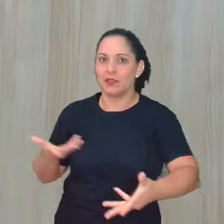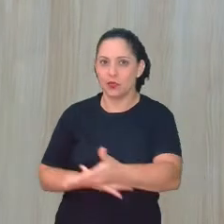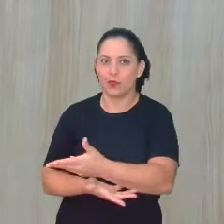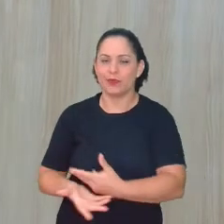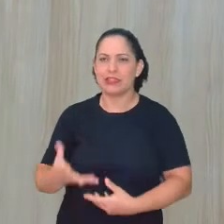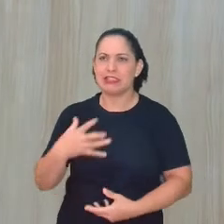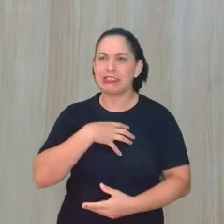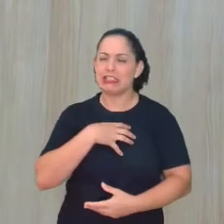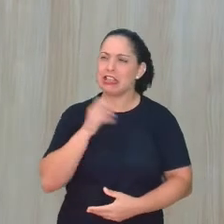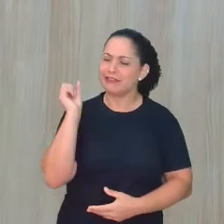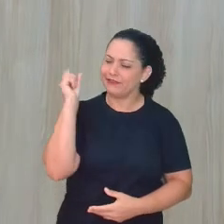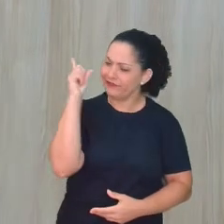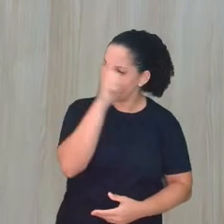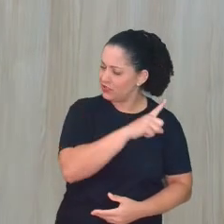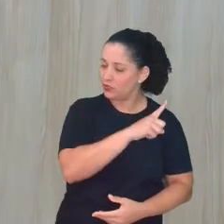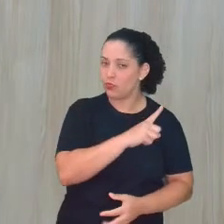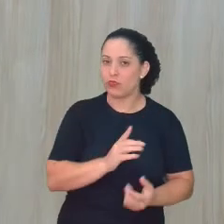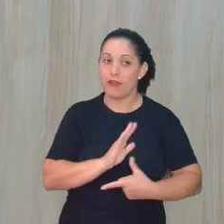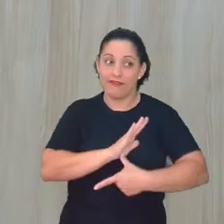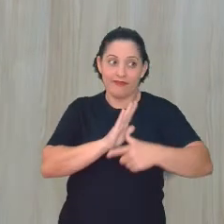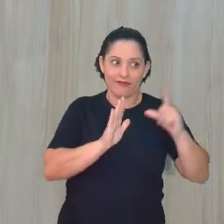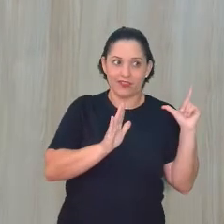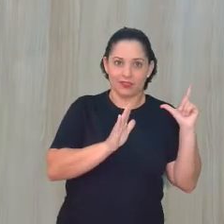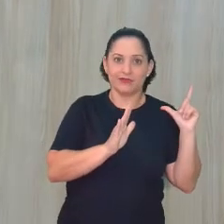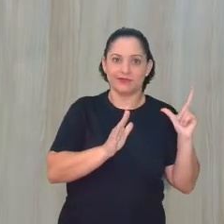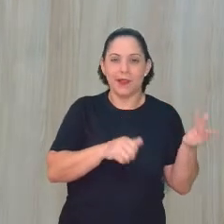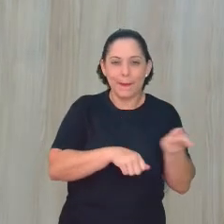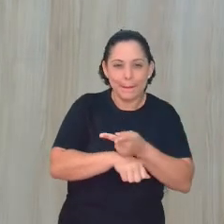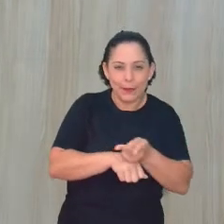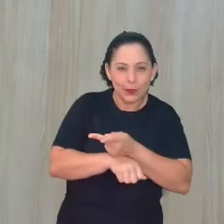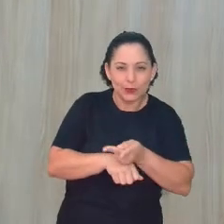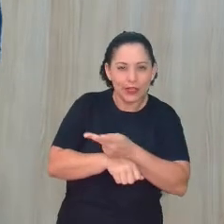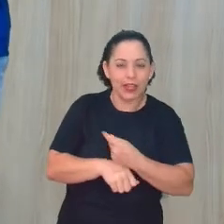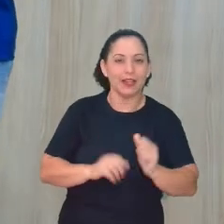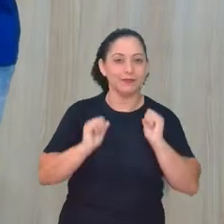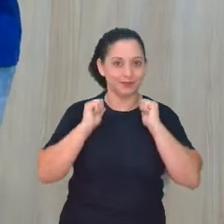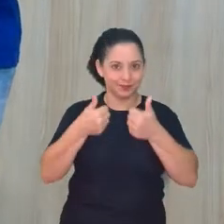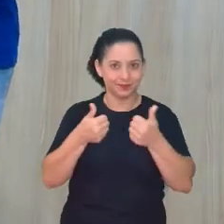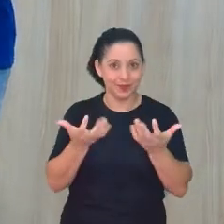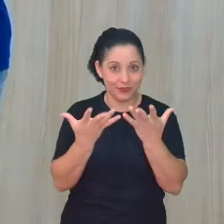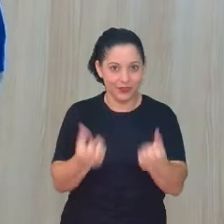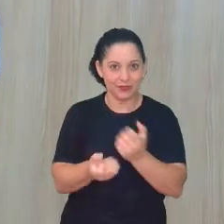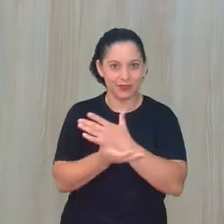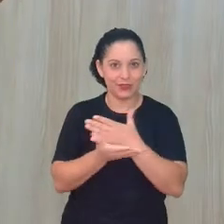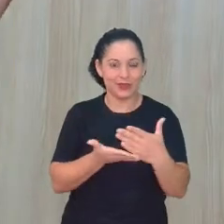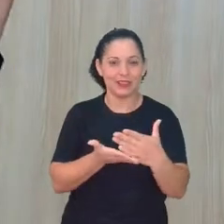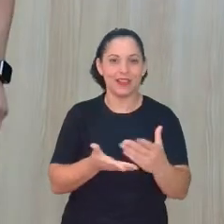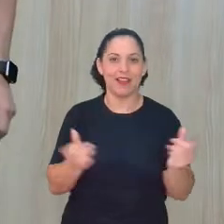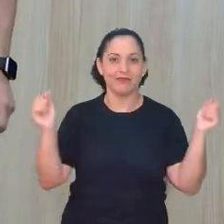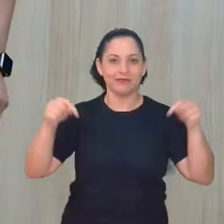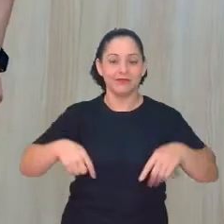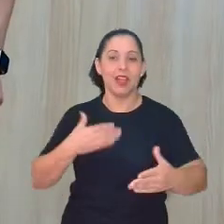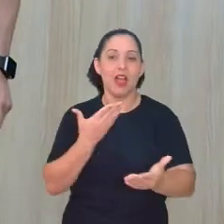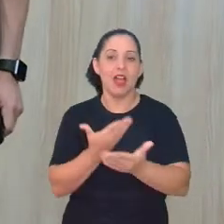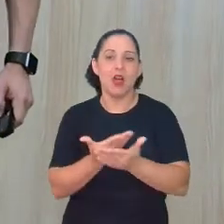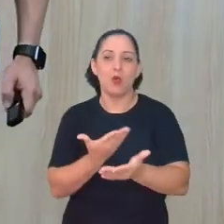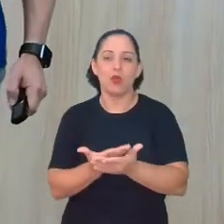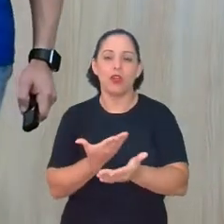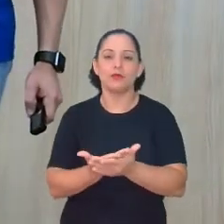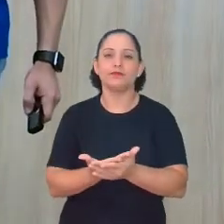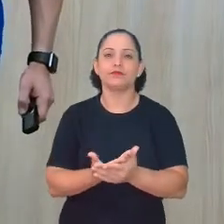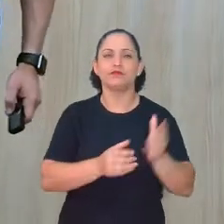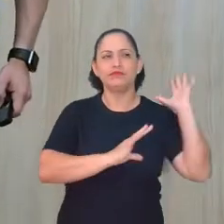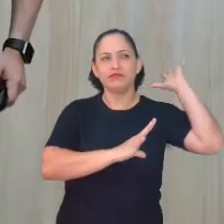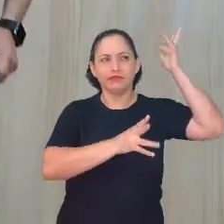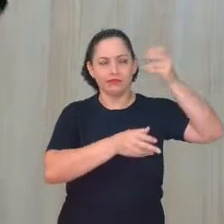alguma dificuldade vendo aqui com a gente no oitavo ano. Belezinha? Vamos embora começar a nossa aula de hoje, trazendo a ideia da aula